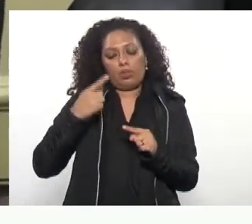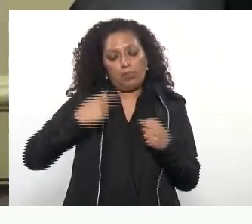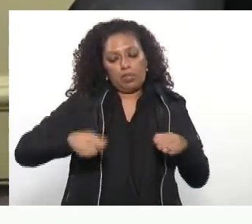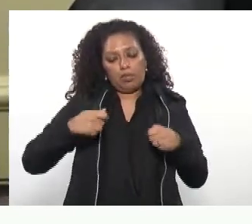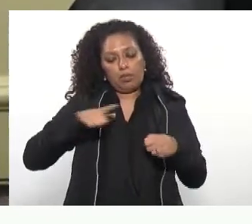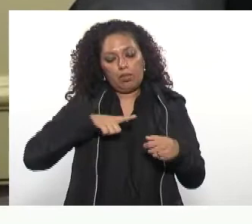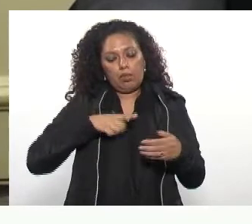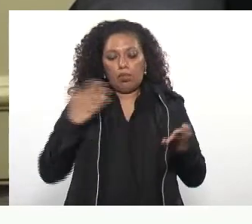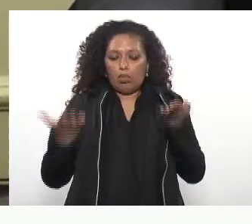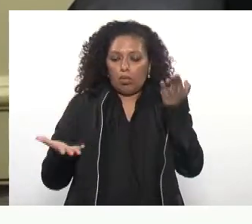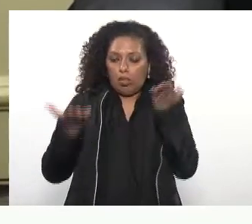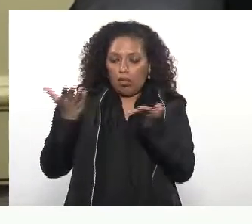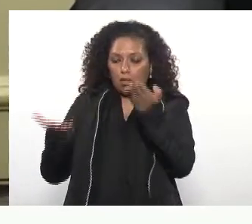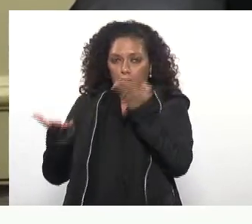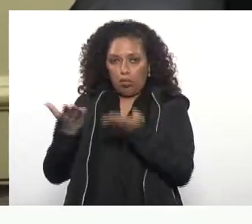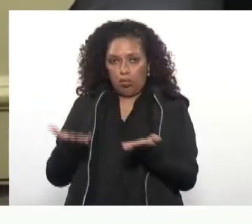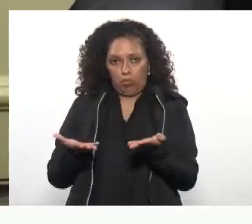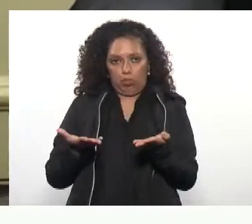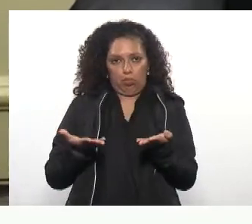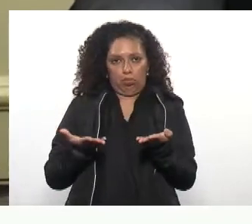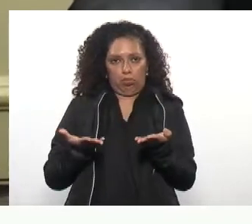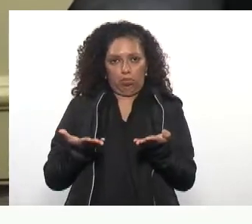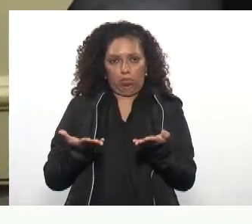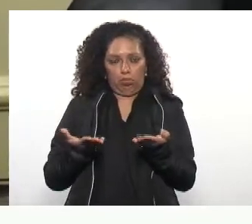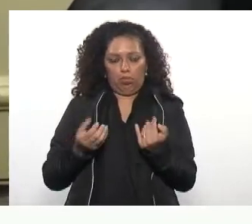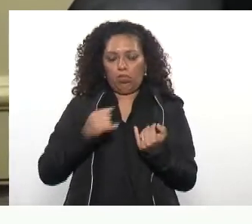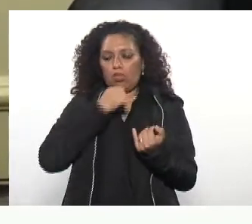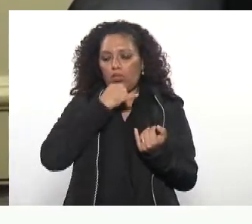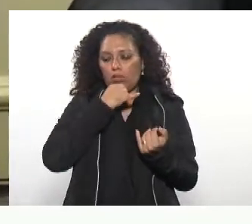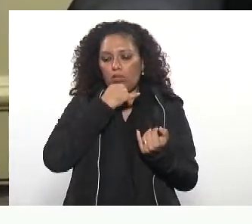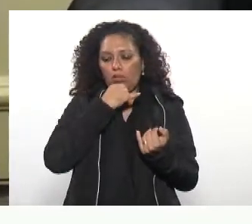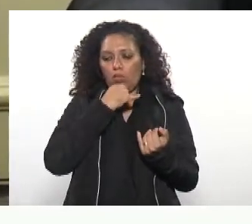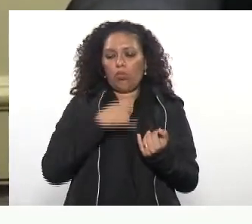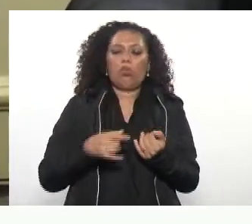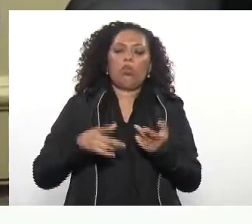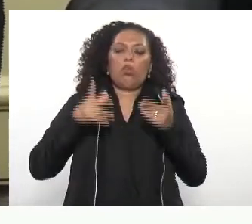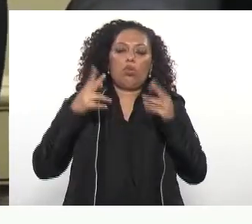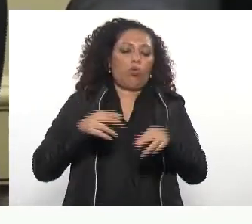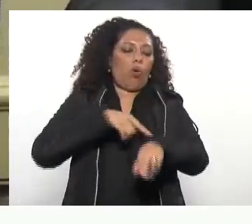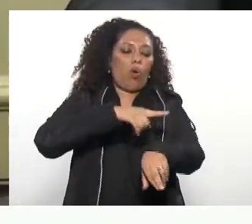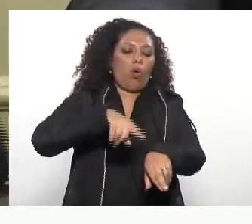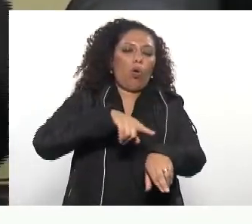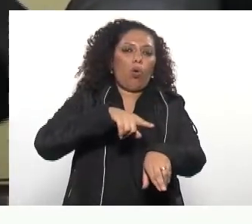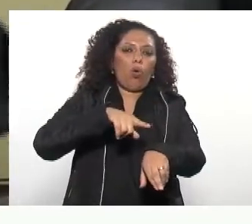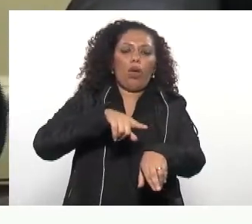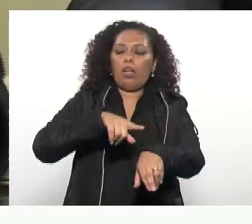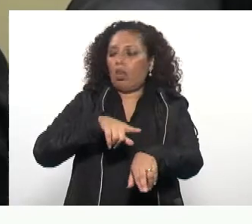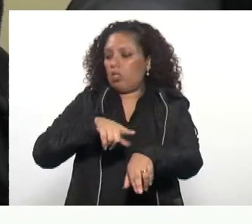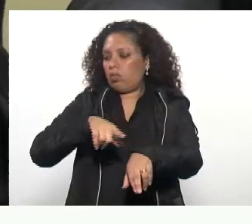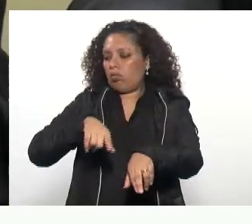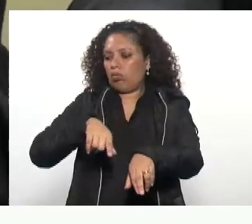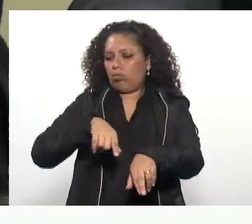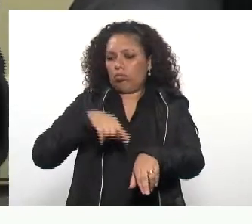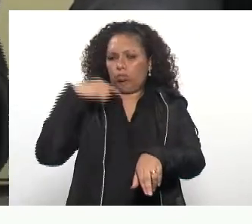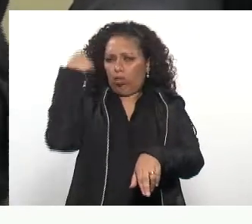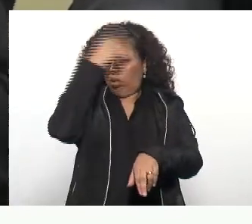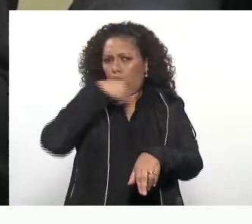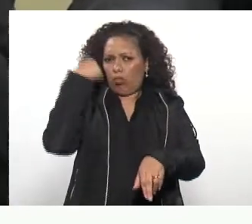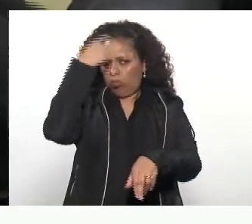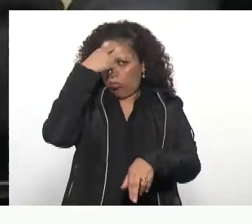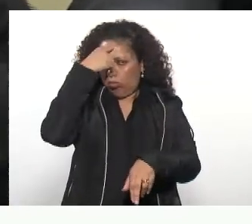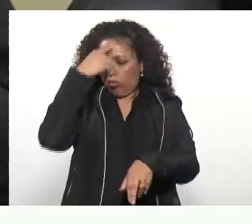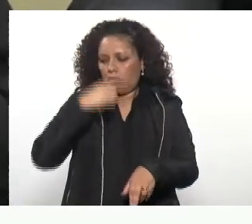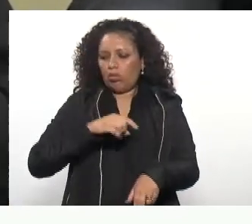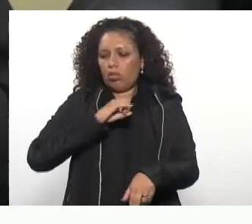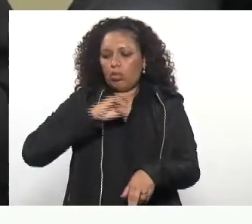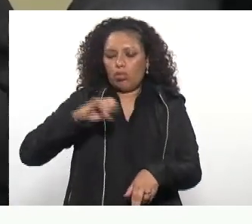ele precisa funcionar em conjunto. Eu faço uma analogia como o funcionamento de um relógio. Você tira uma engrenagem,